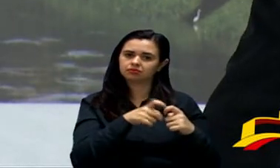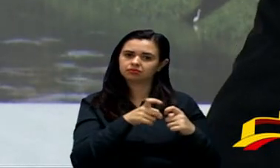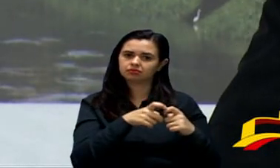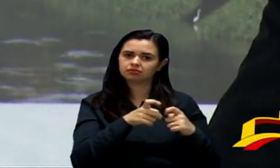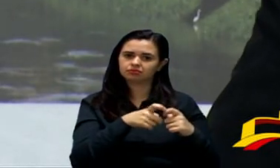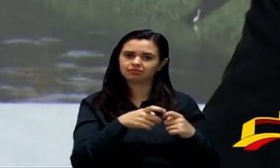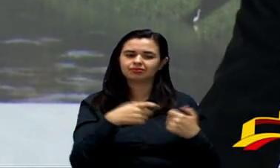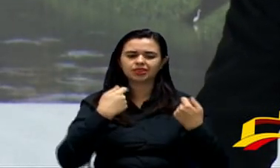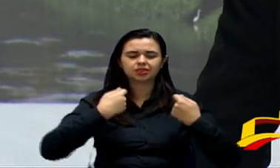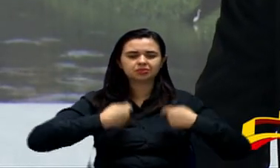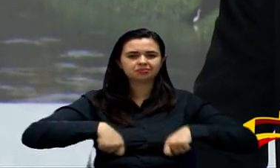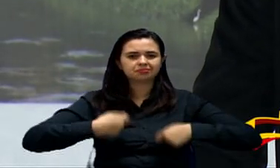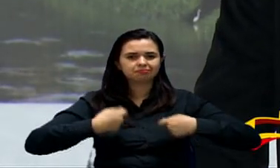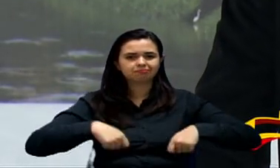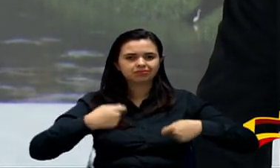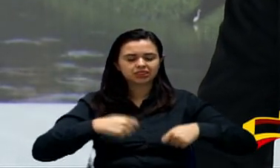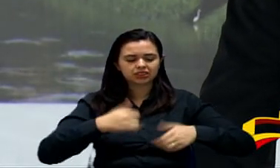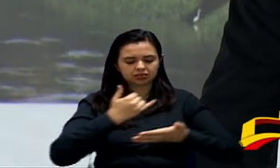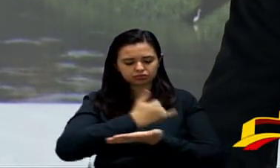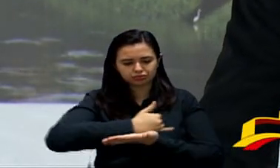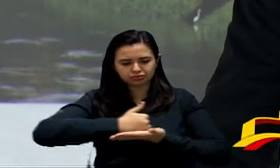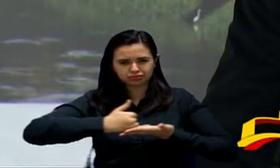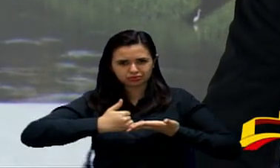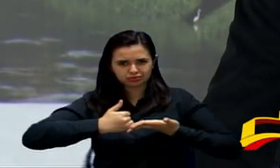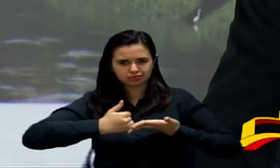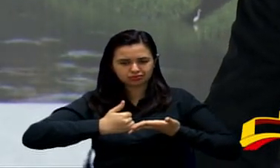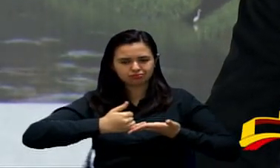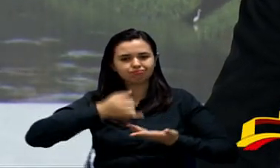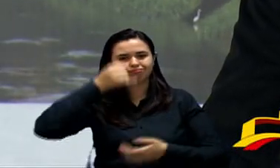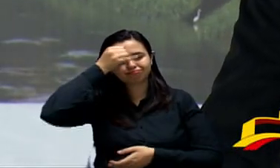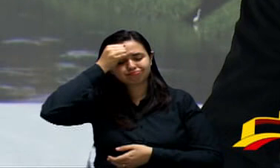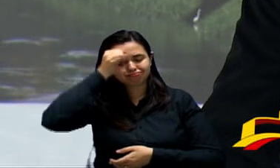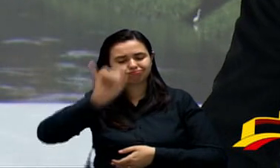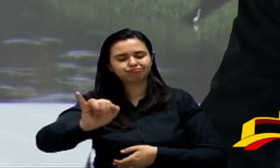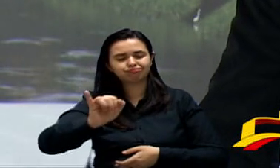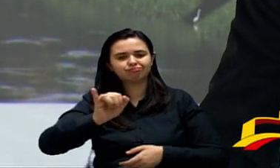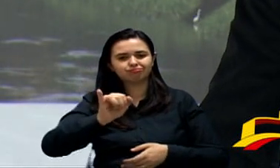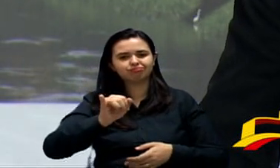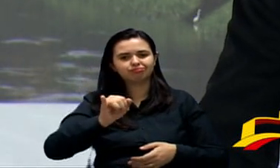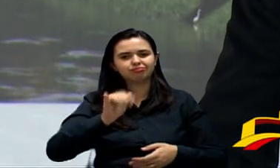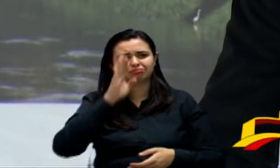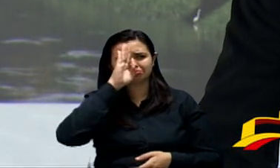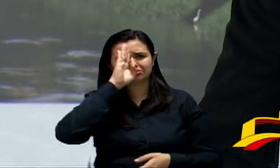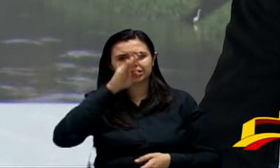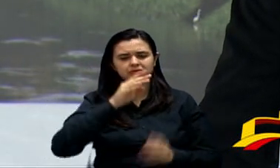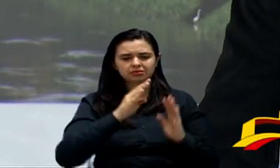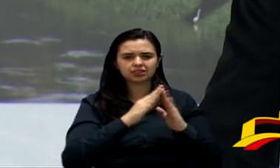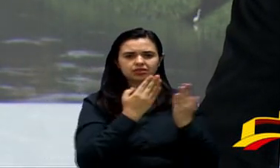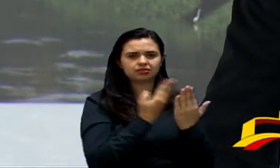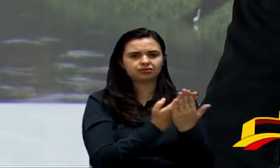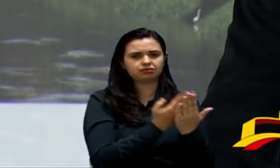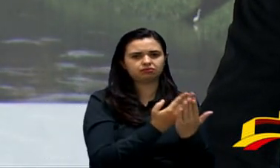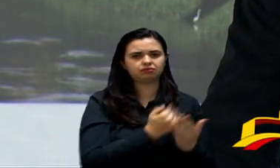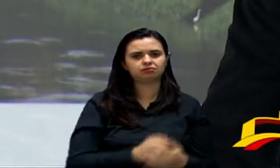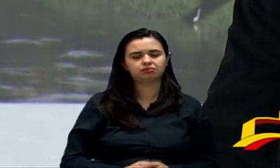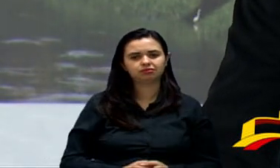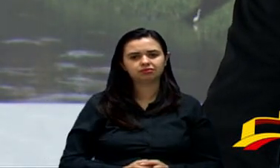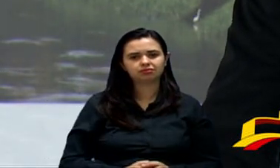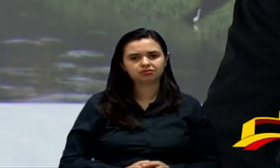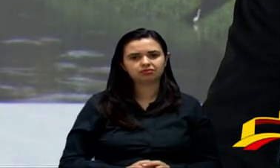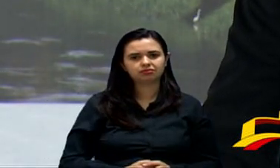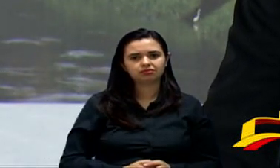combate às drogas, principalmente nas escolas. Entre 2014 e 2017, Vitão, foi feito um levantamento nas